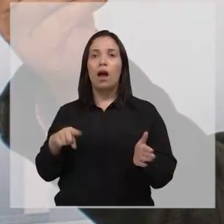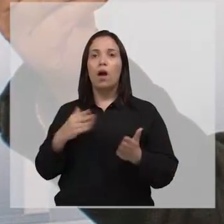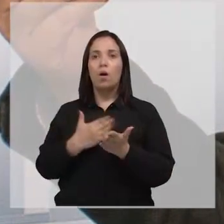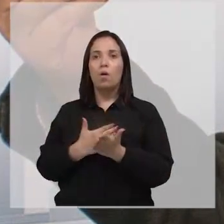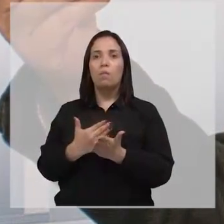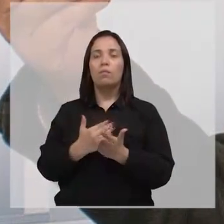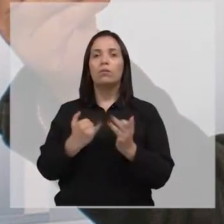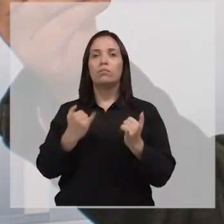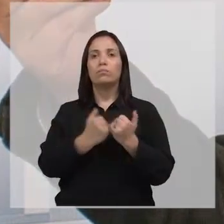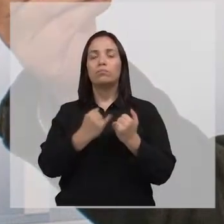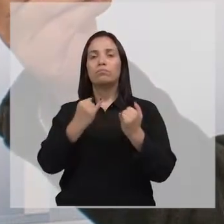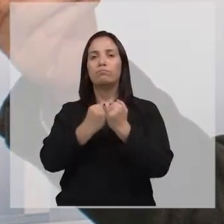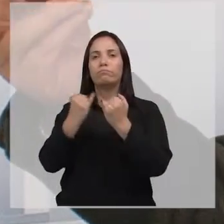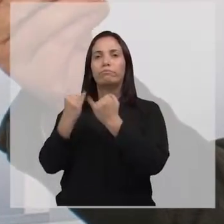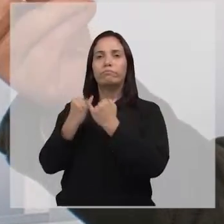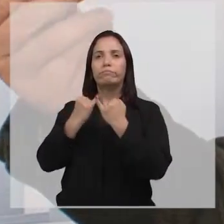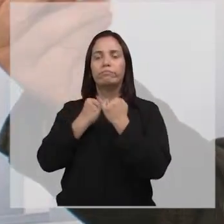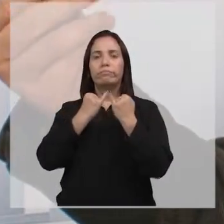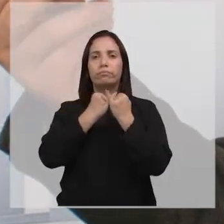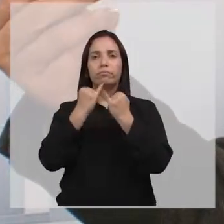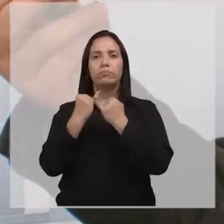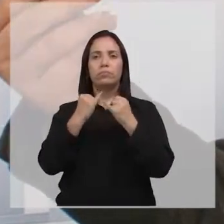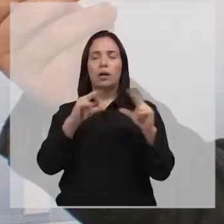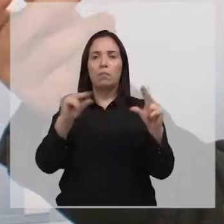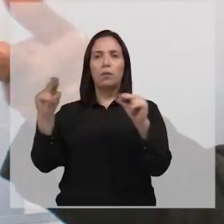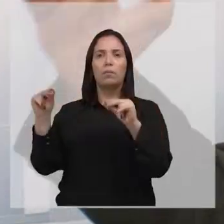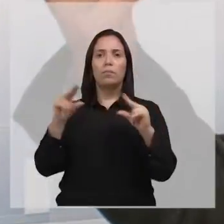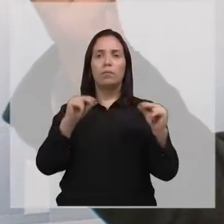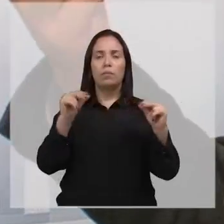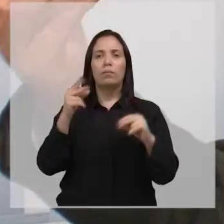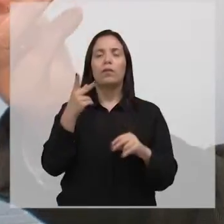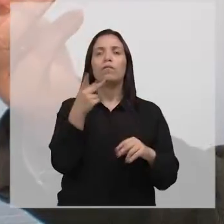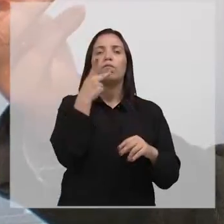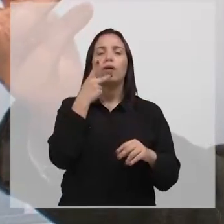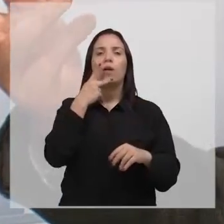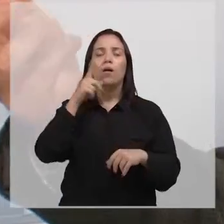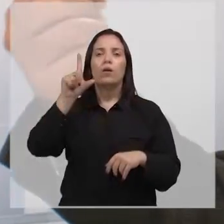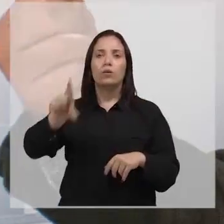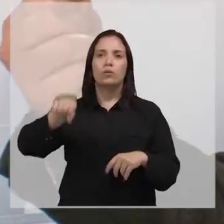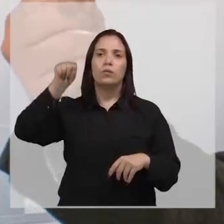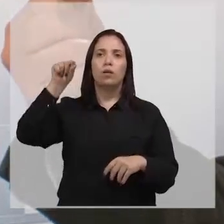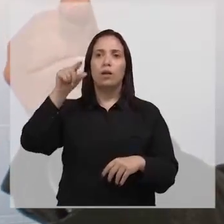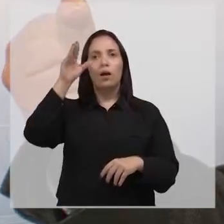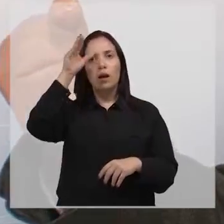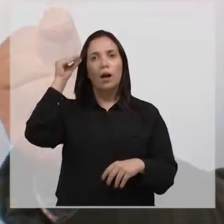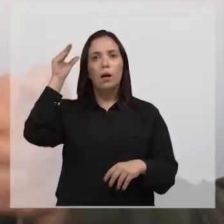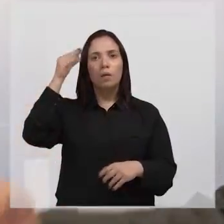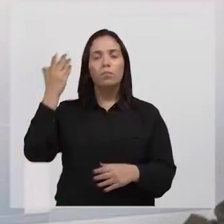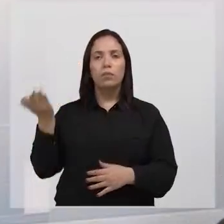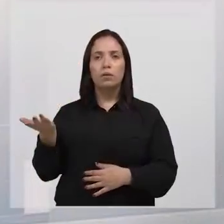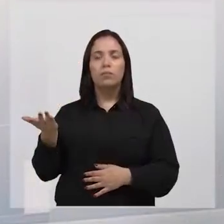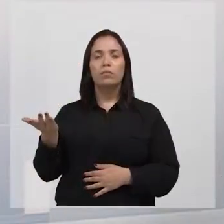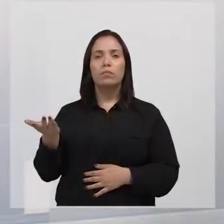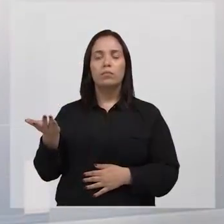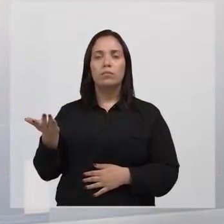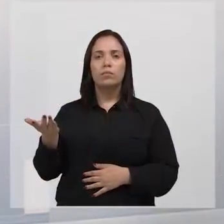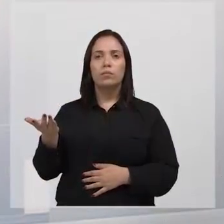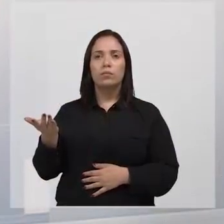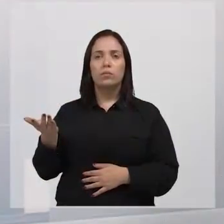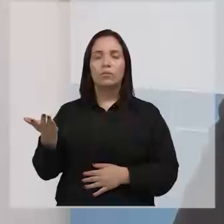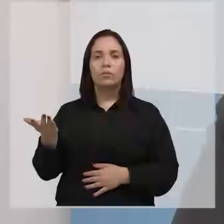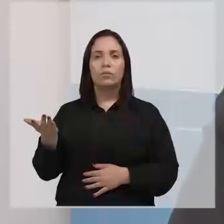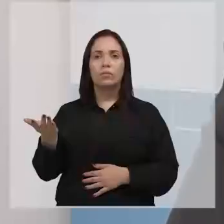burburis começaram, né, Carlos Federico? As mensagens chegando que o candidato escolhido Era o foi Camilo Santana. É, eu fui até,